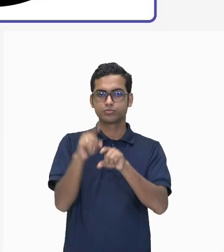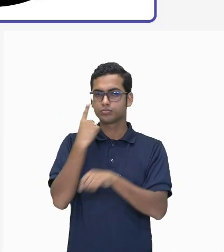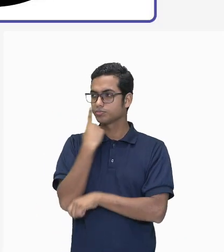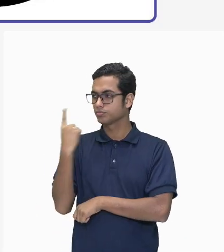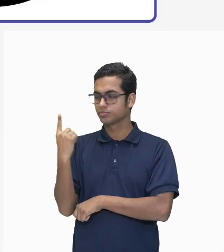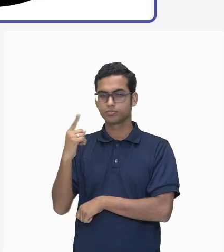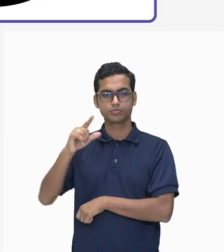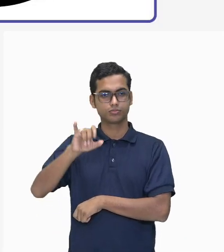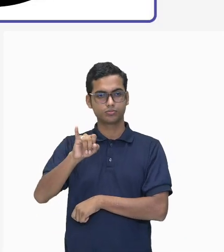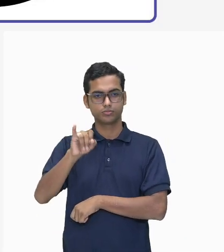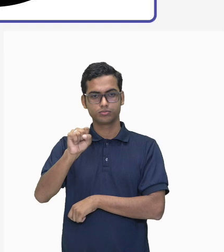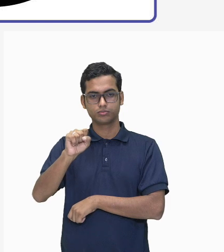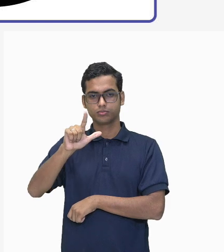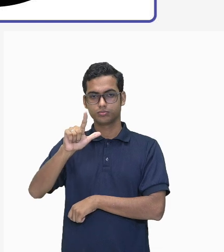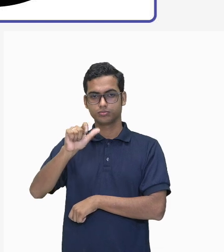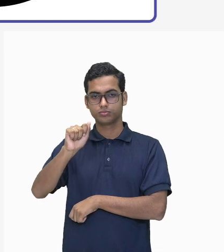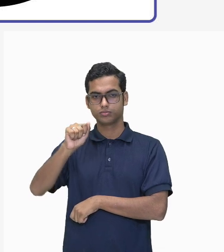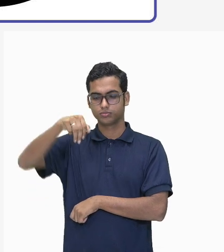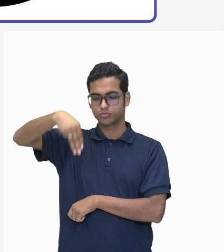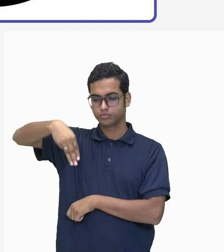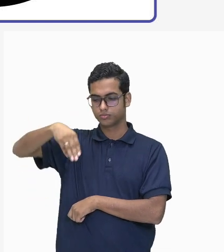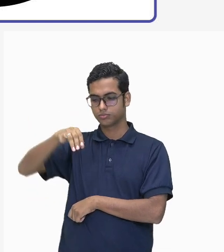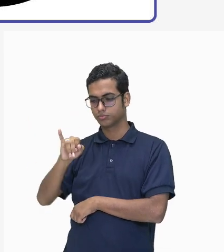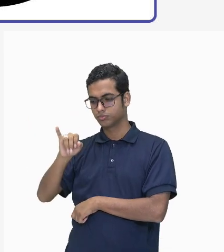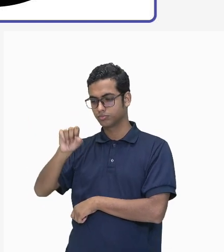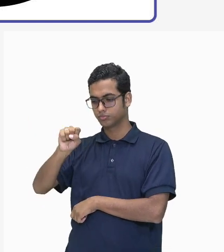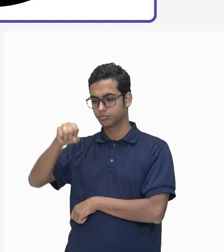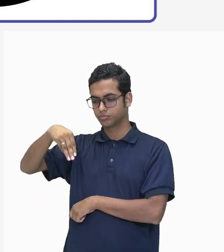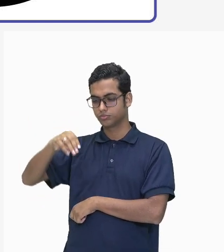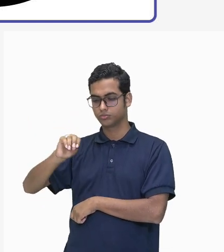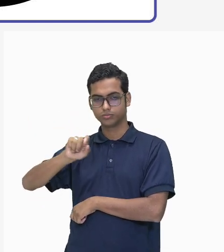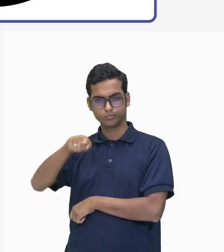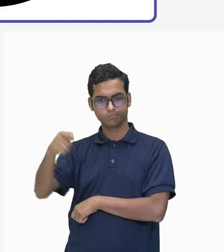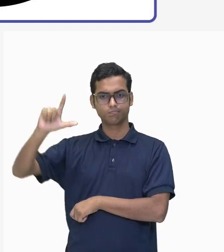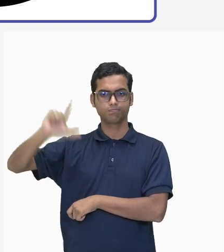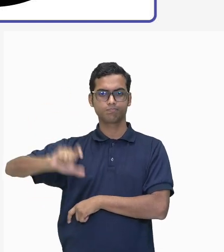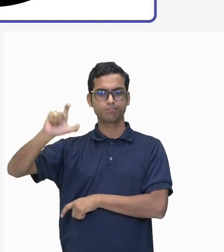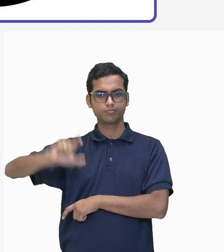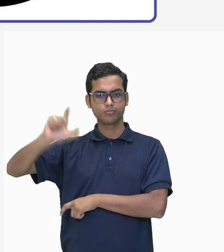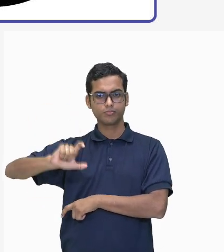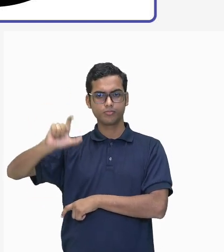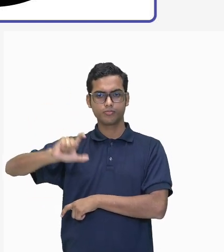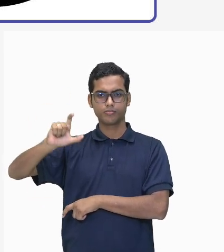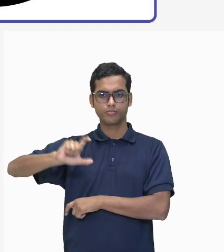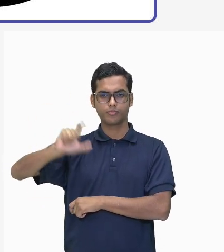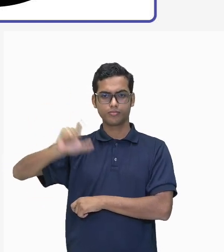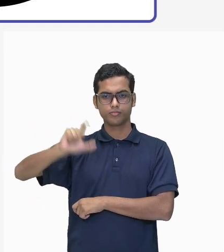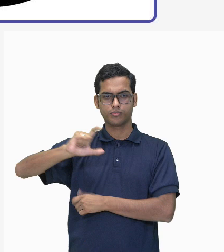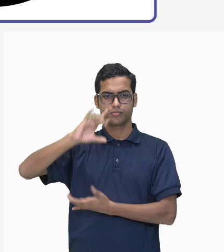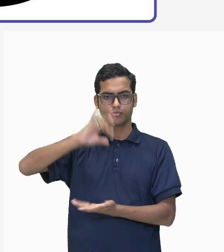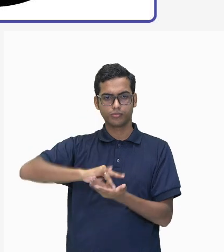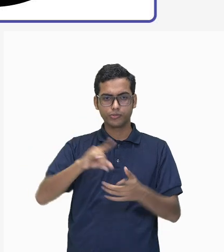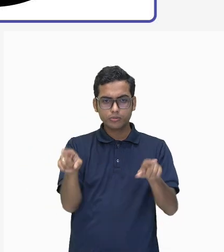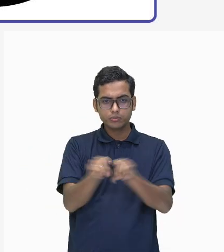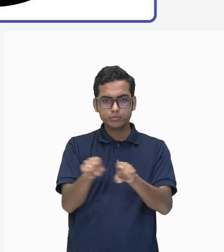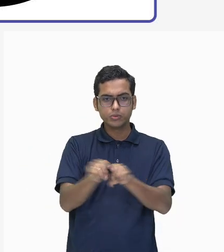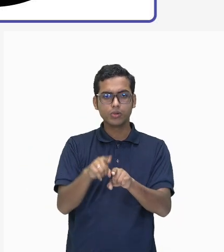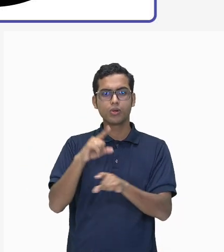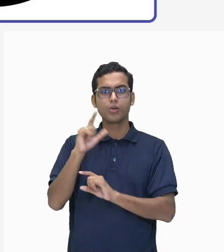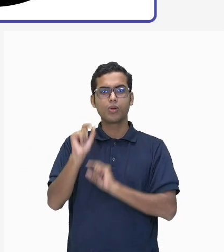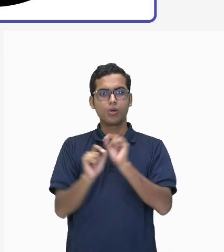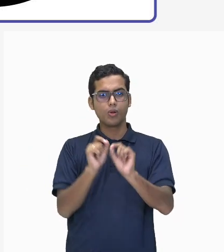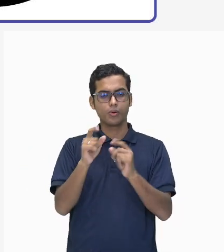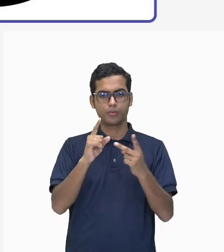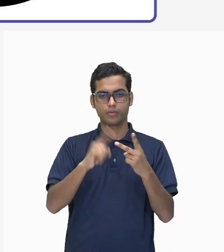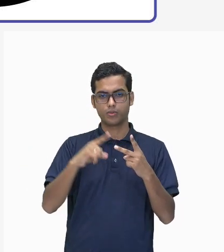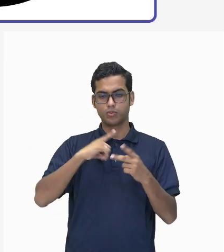religião dos seguidores do profeta Maomé, que é o descendente longínquo de Ismael, que foi o primeiro filho de Abraão